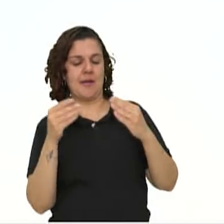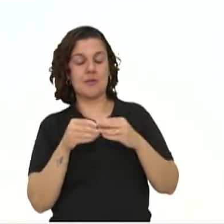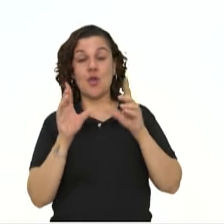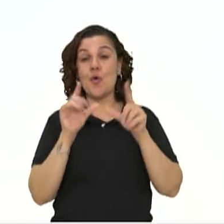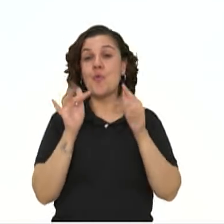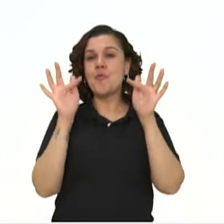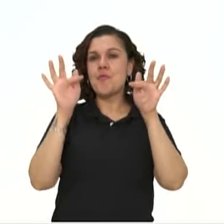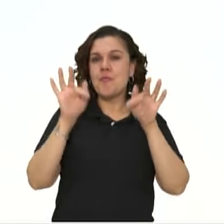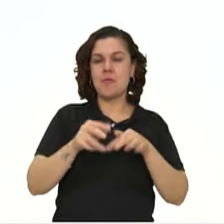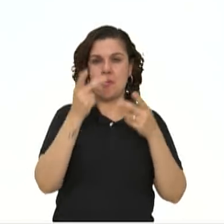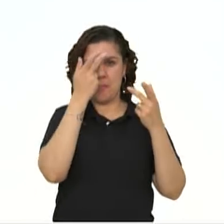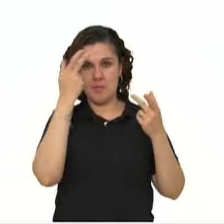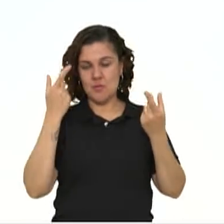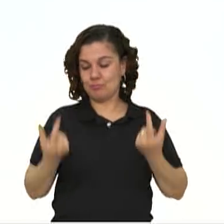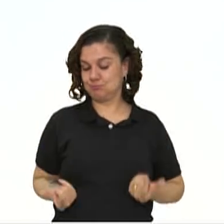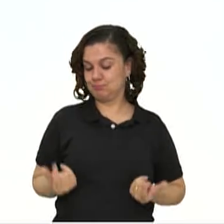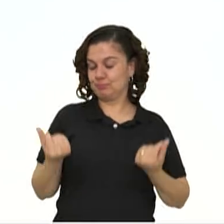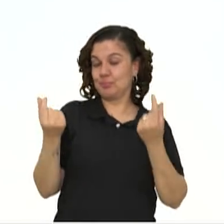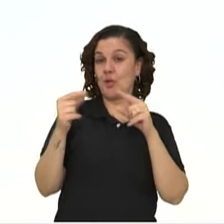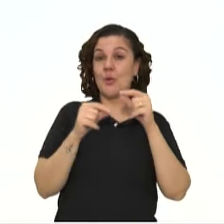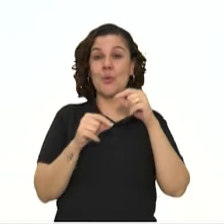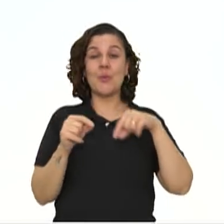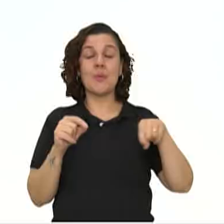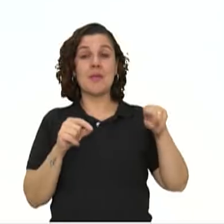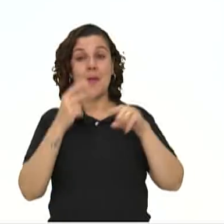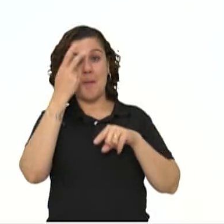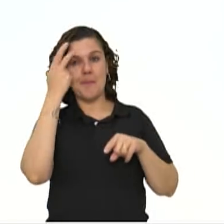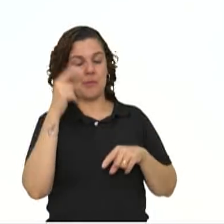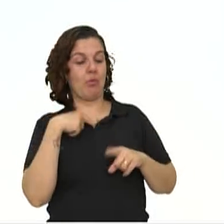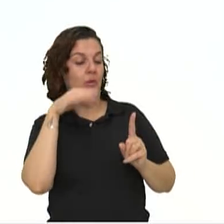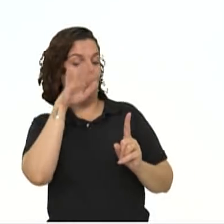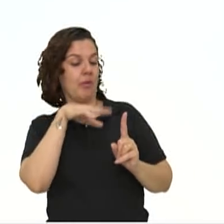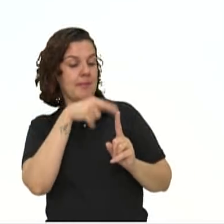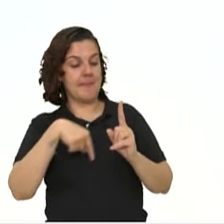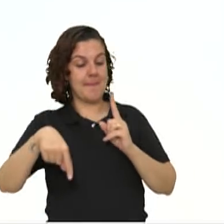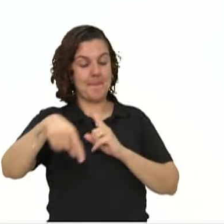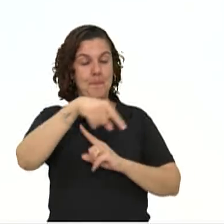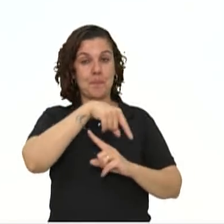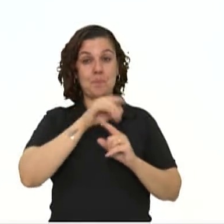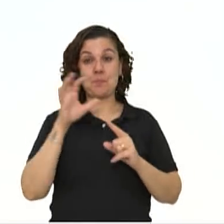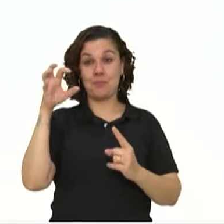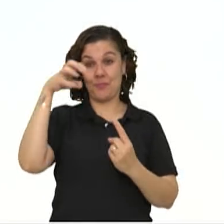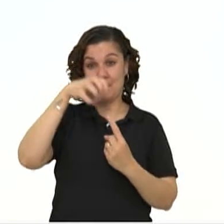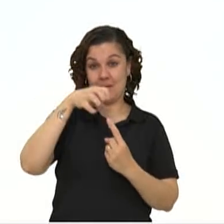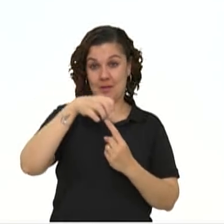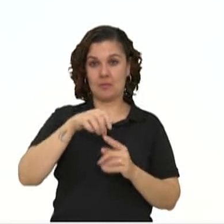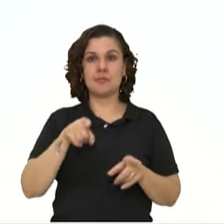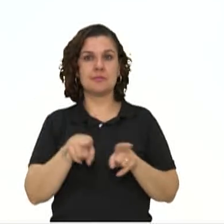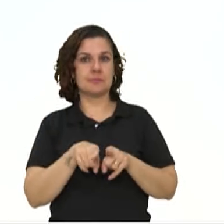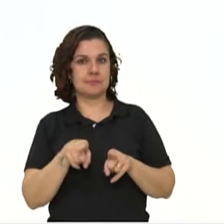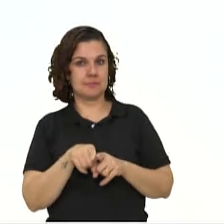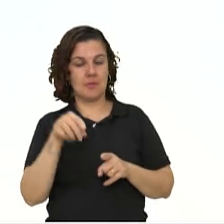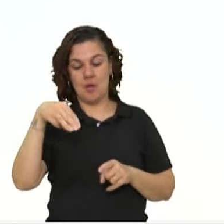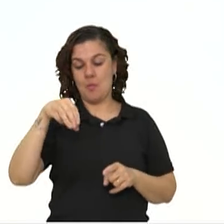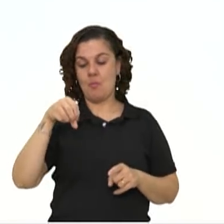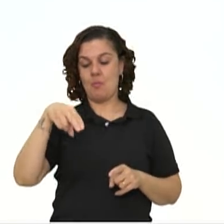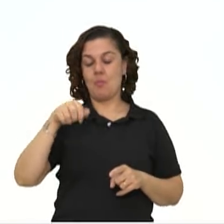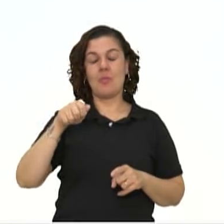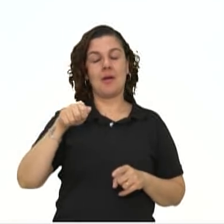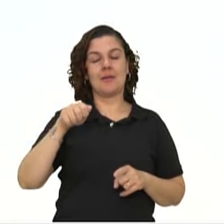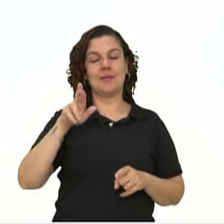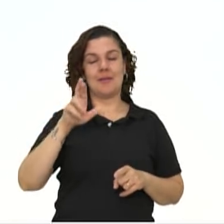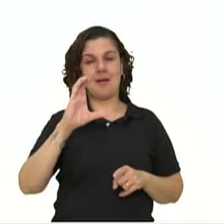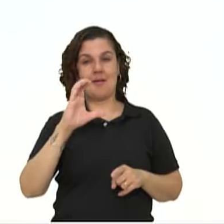né? A aristocracia era aquelas pessoas que viviam também ao redor do rei, que também eram considerados monarcas,